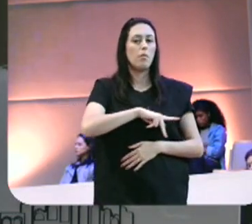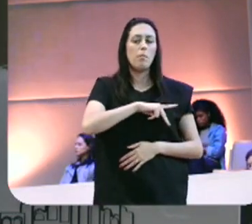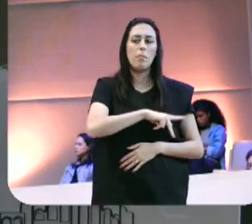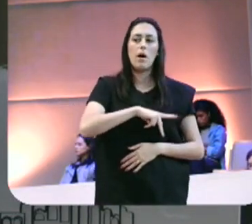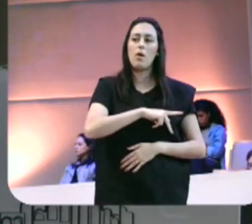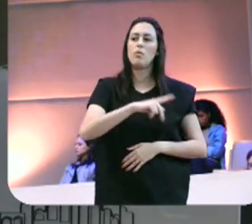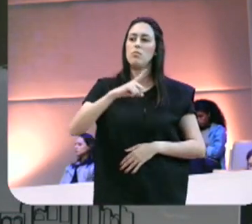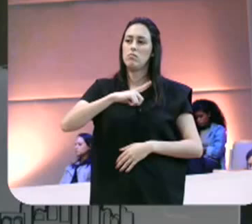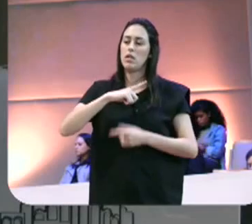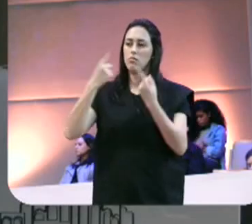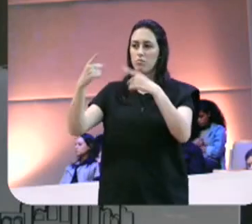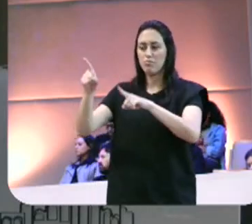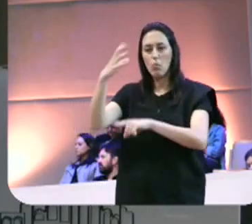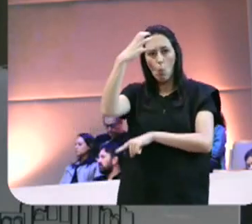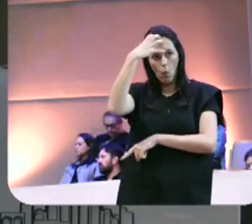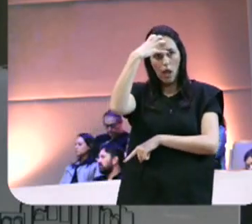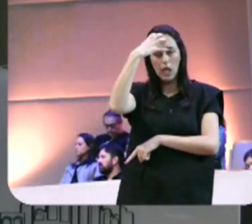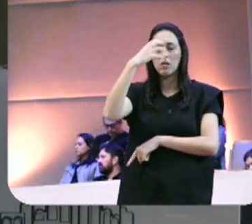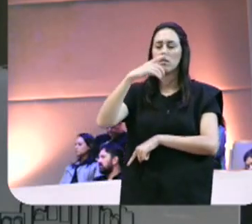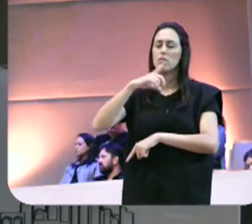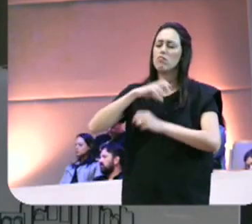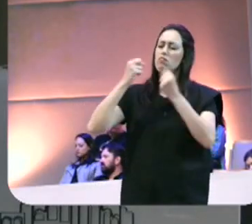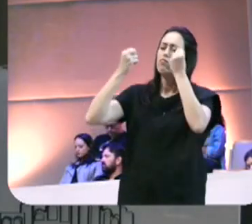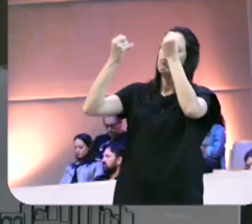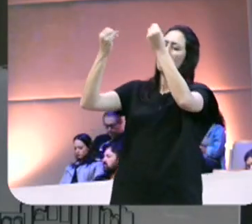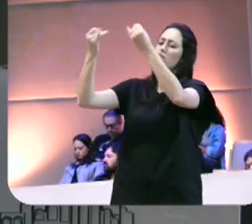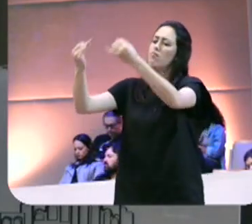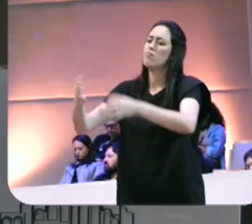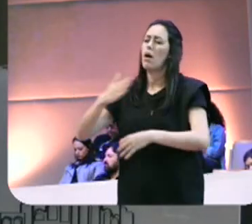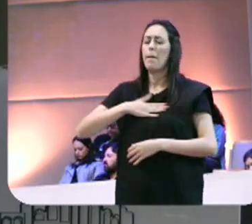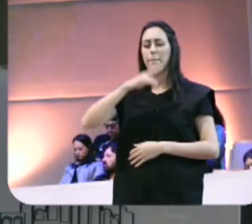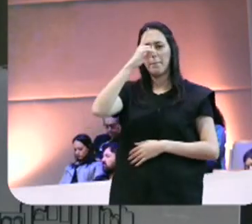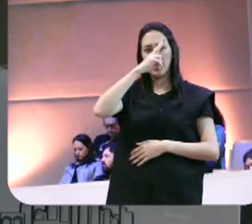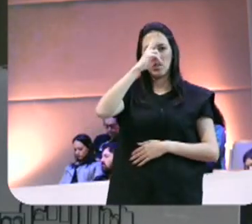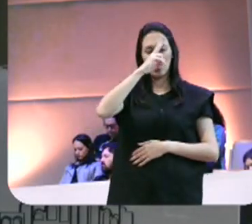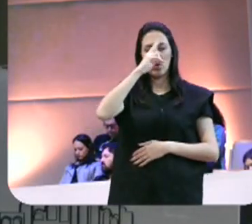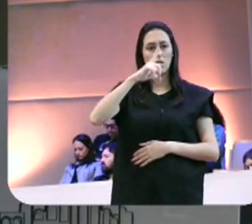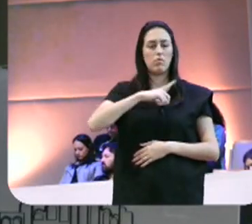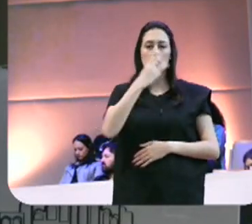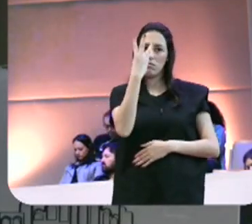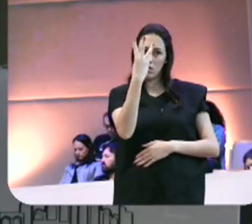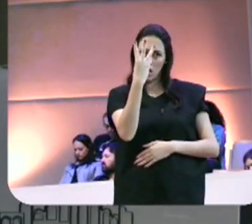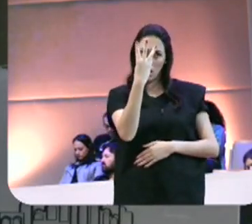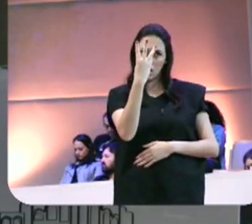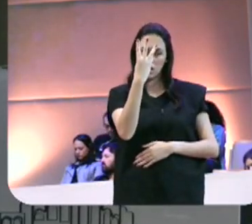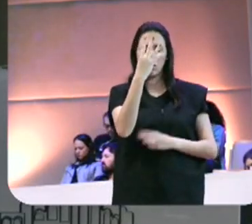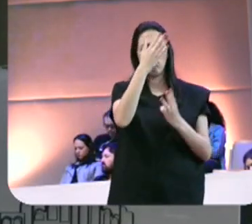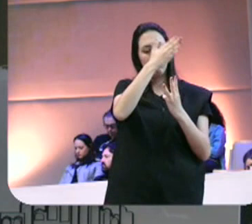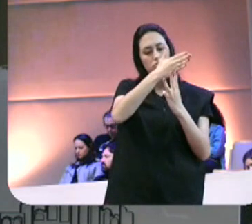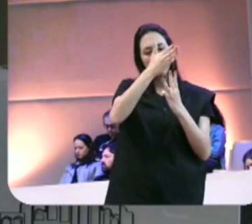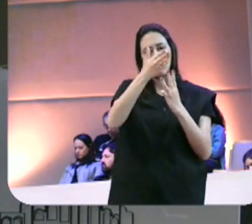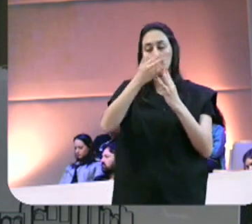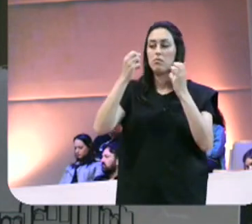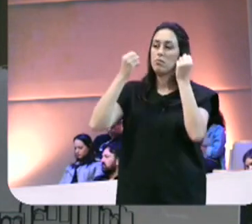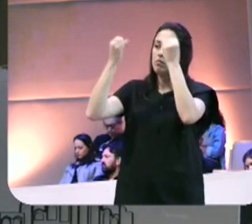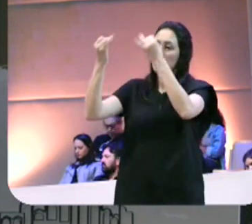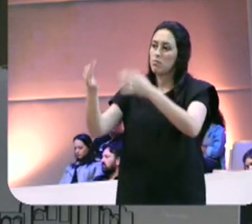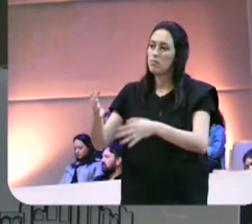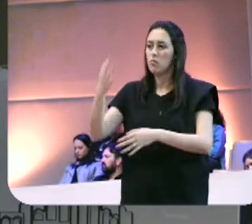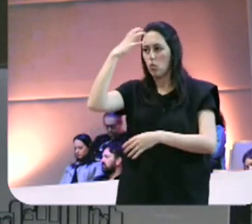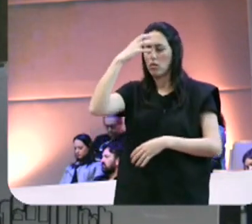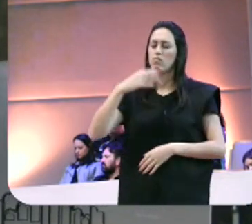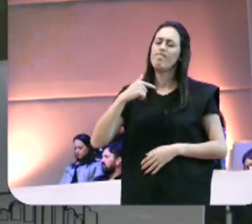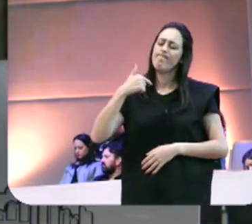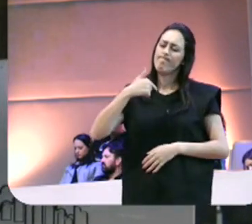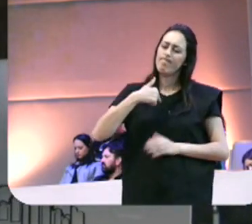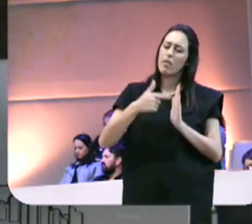diante do rei Agripa. E ali ele divide a sua história em 3 fases. Ele fala assim para o rei: olha, eu era assim antes